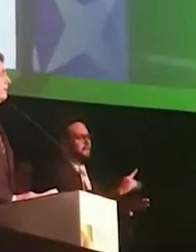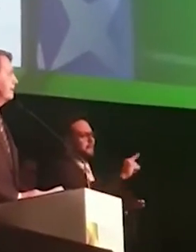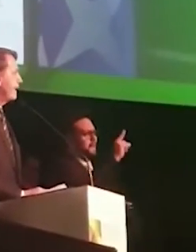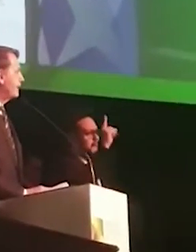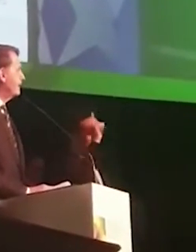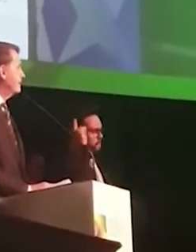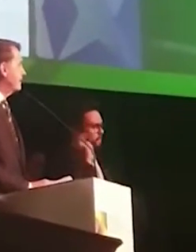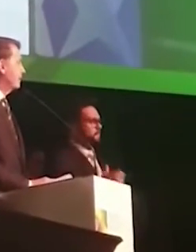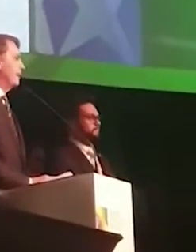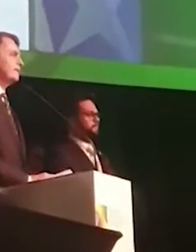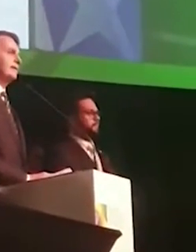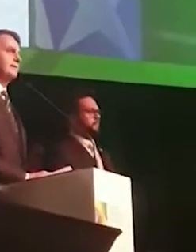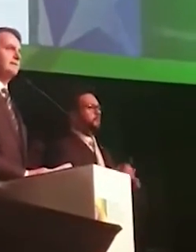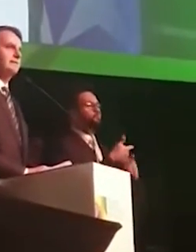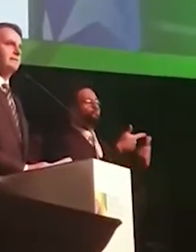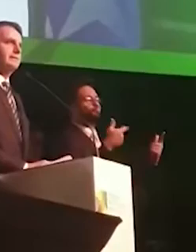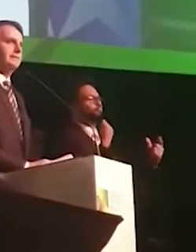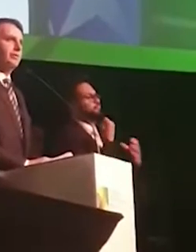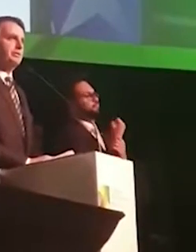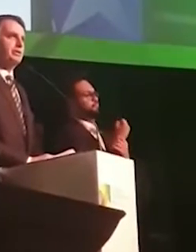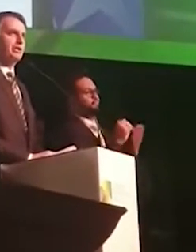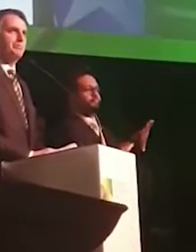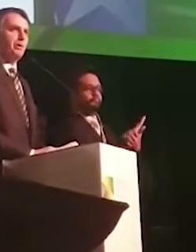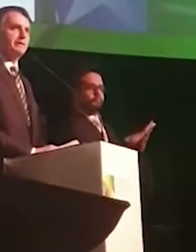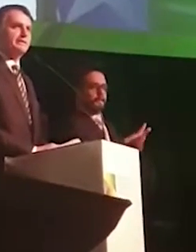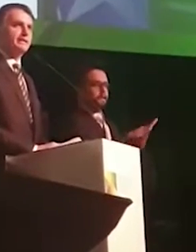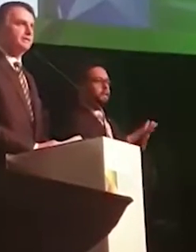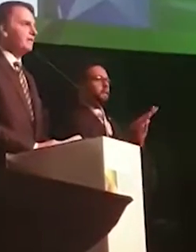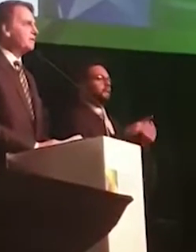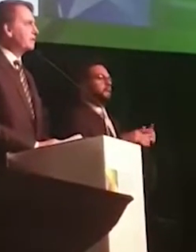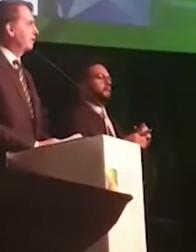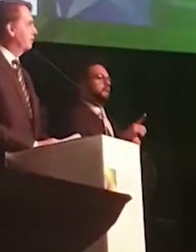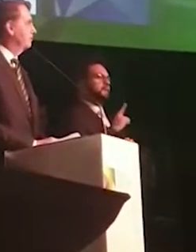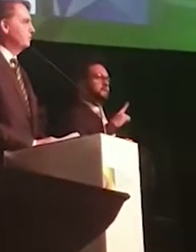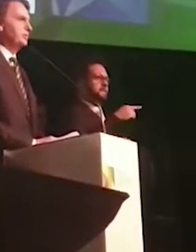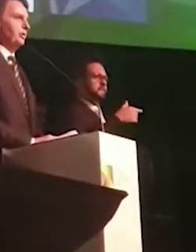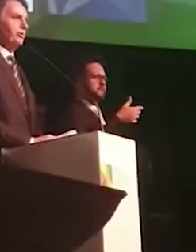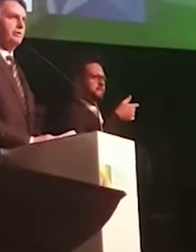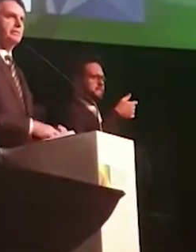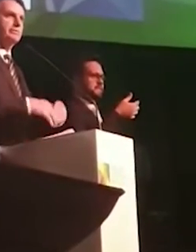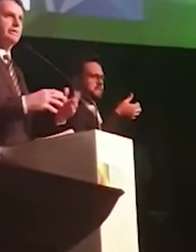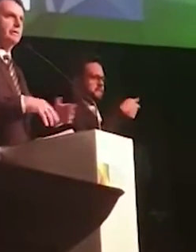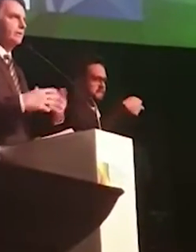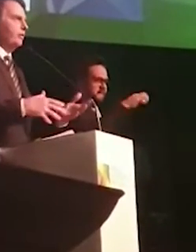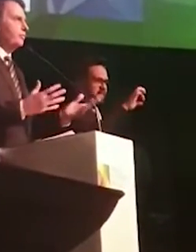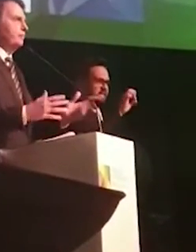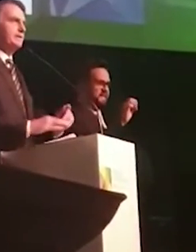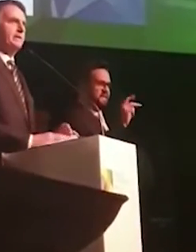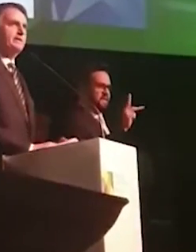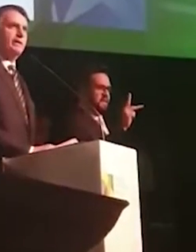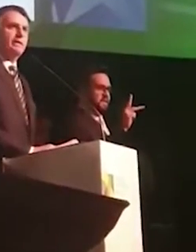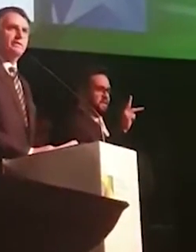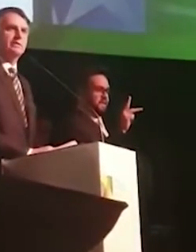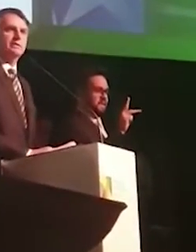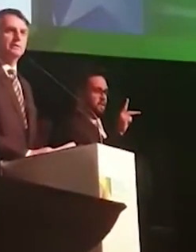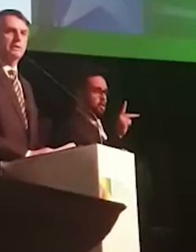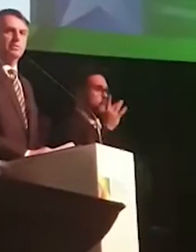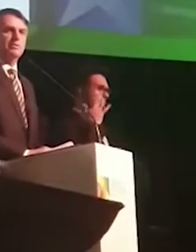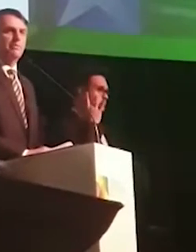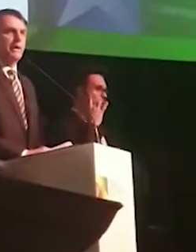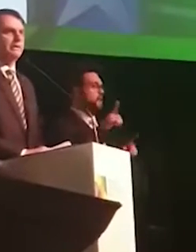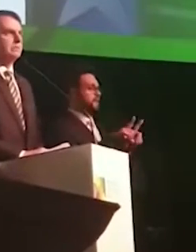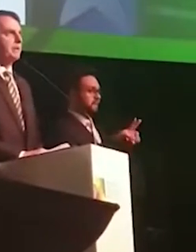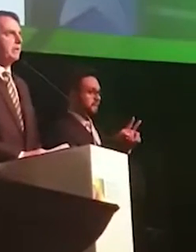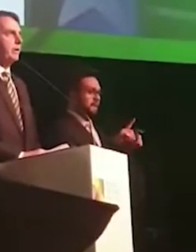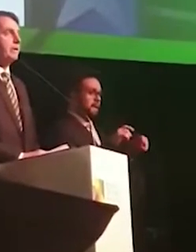contas, nada de segurança. Quando se transporta 700 quilos de ouro e algumas dezenas de